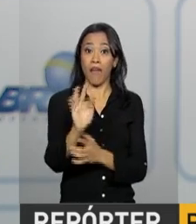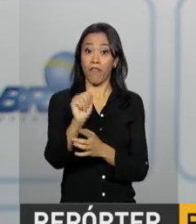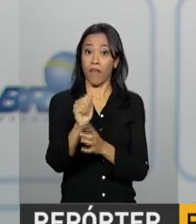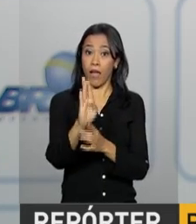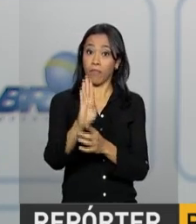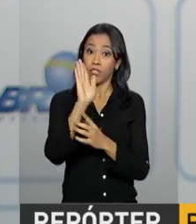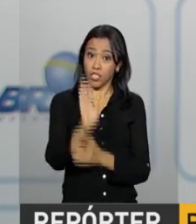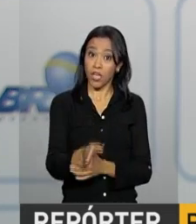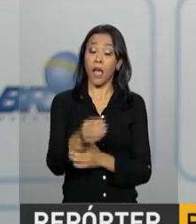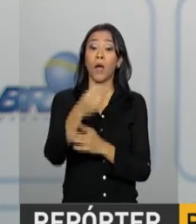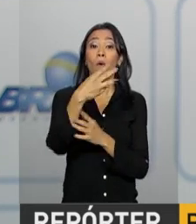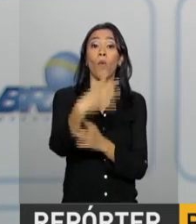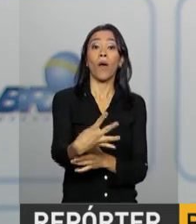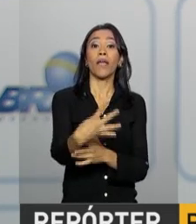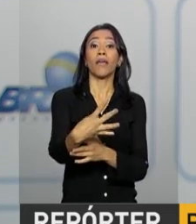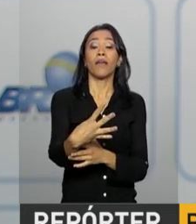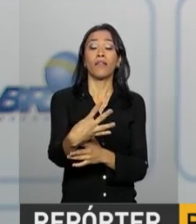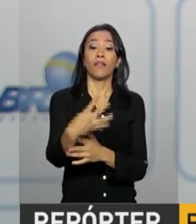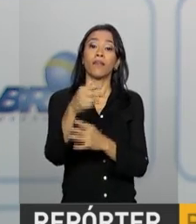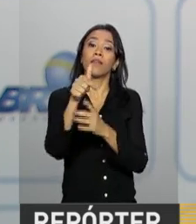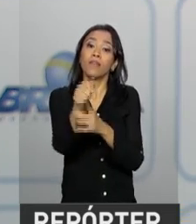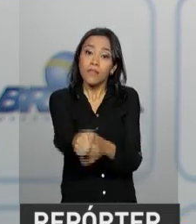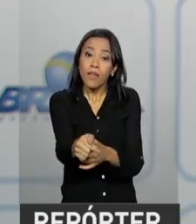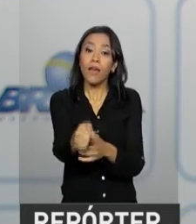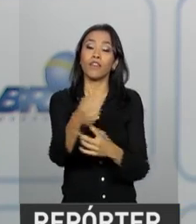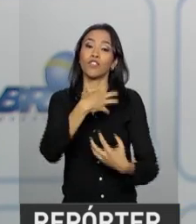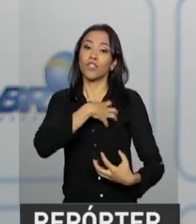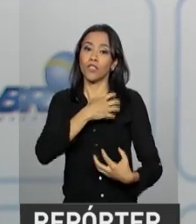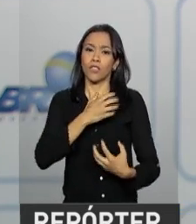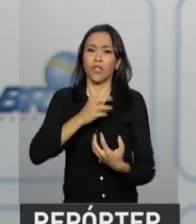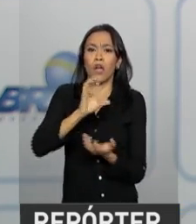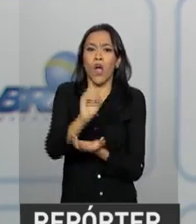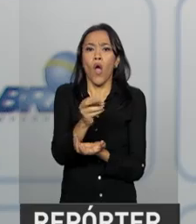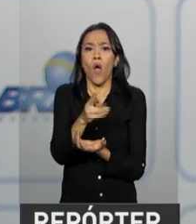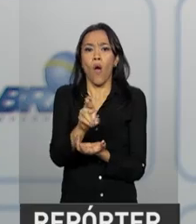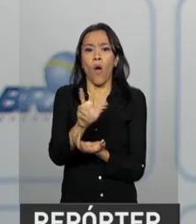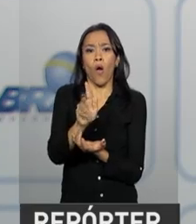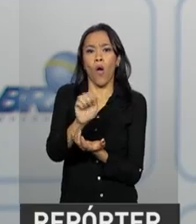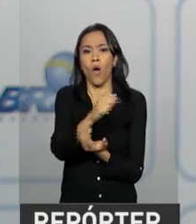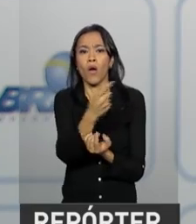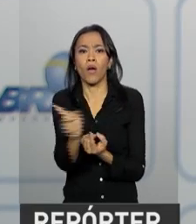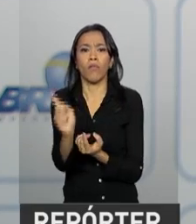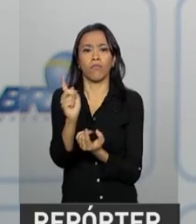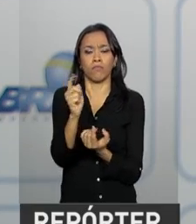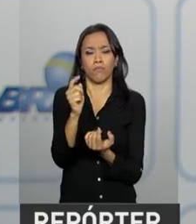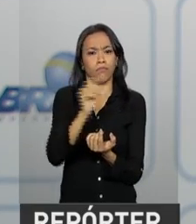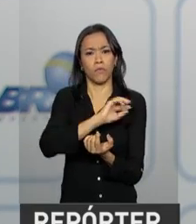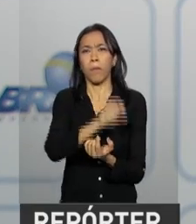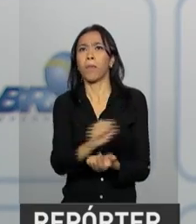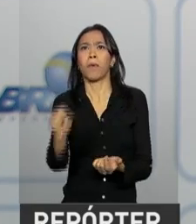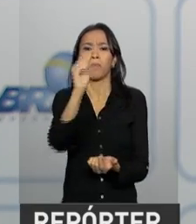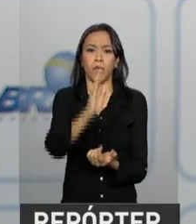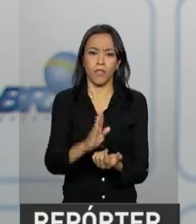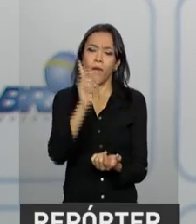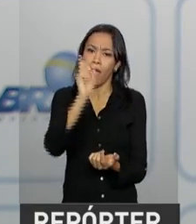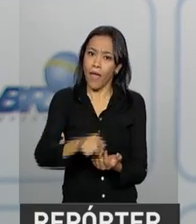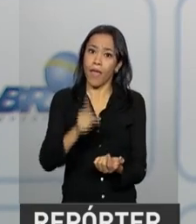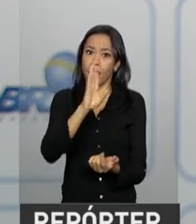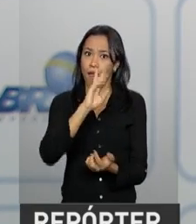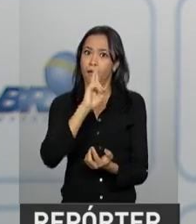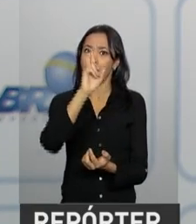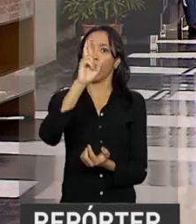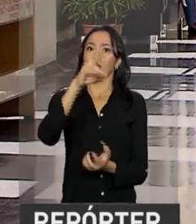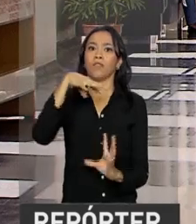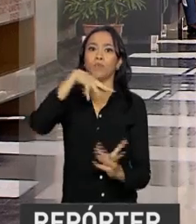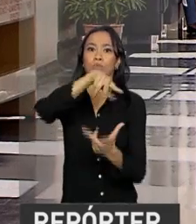47 órgãos e até Julho desse ano quase 700 órgãos já foram transportados em todo Brasil que é referência mundial em